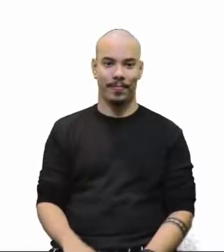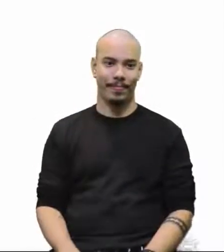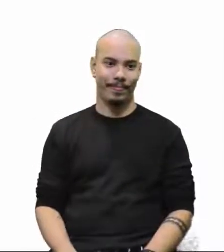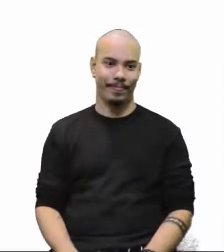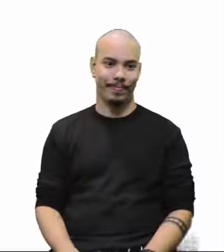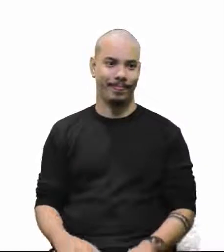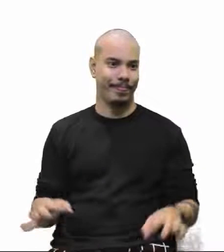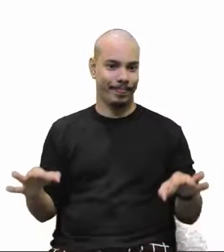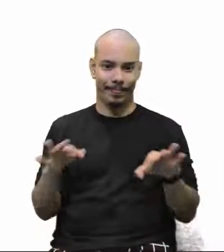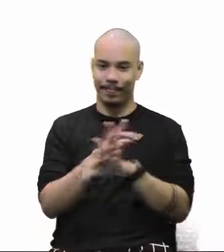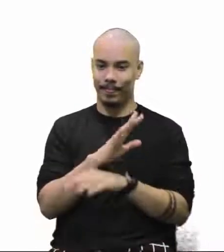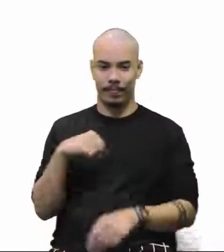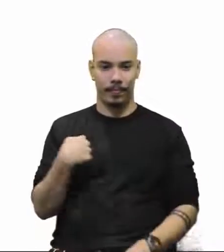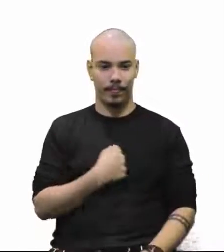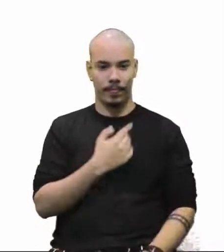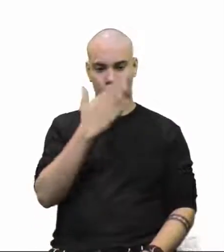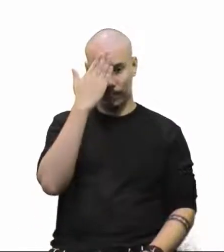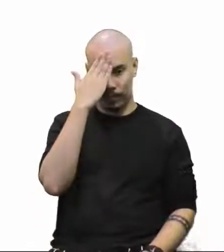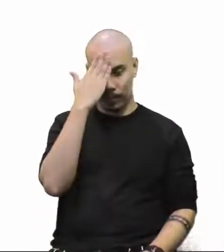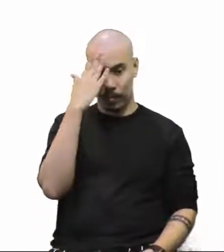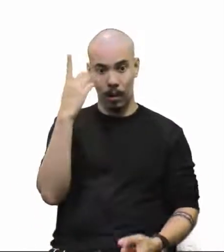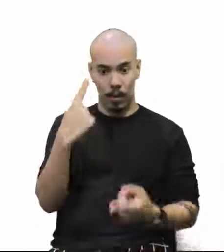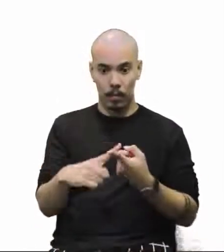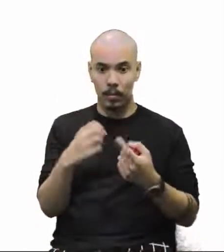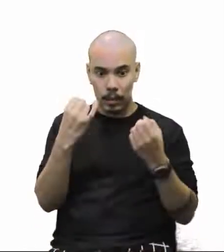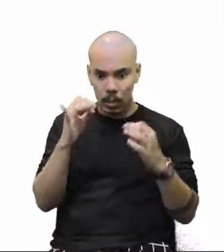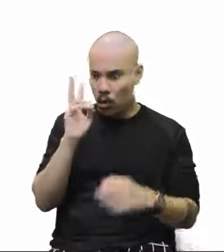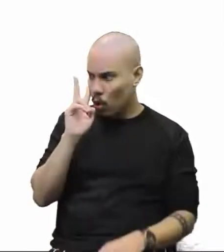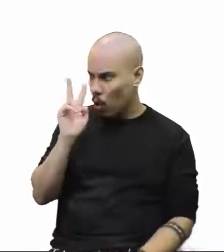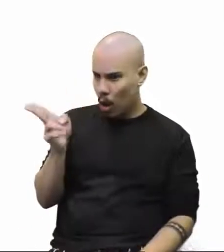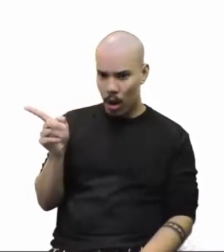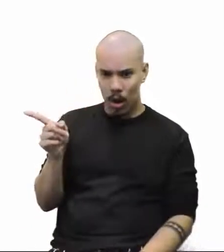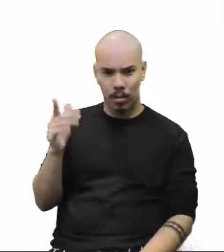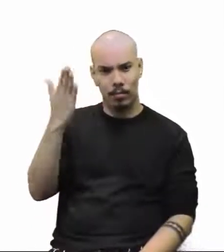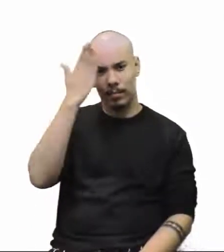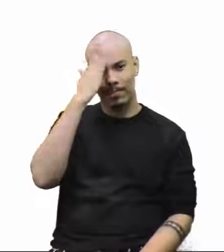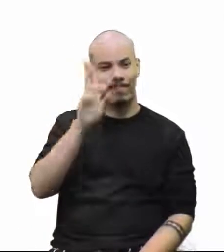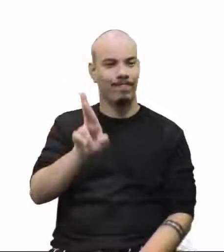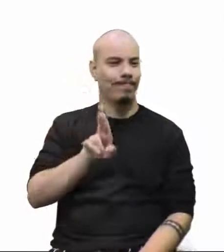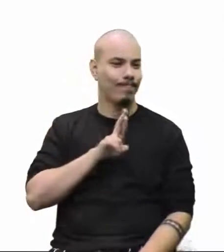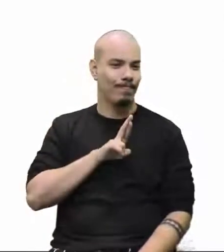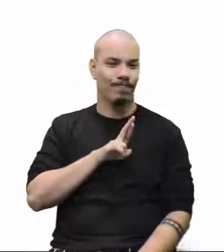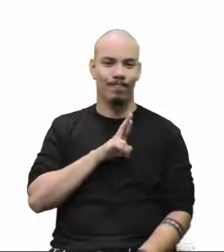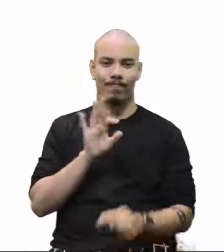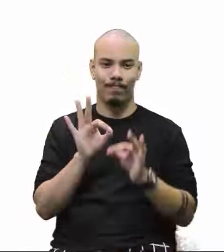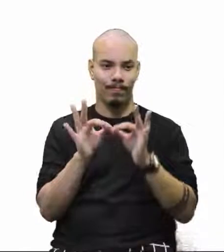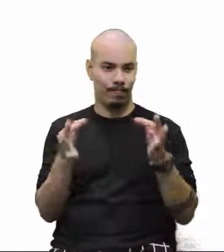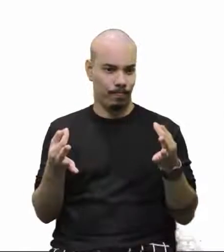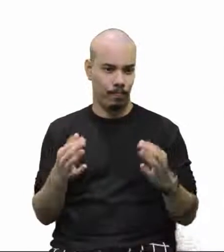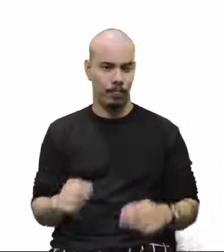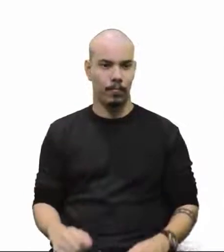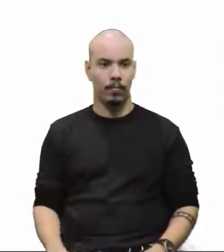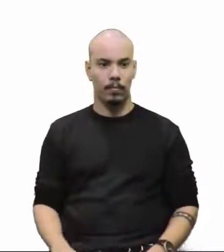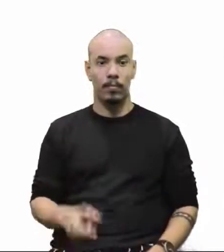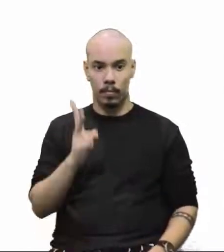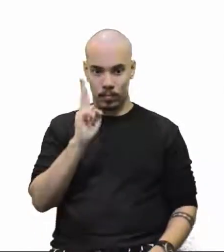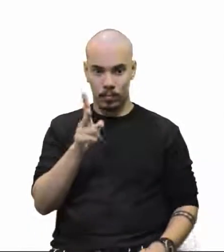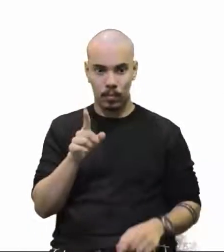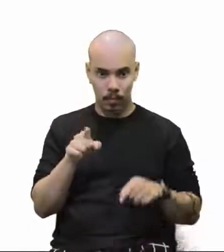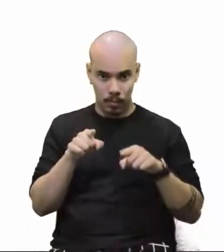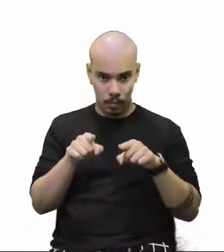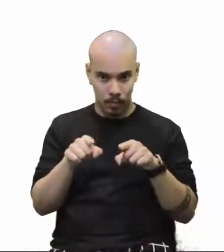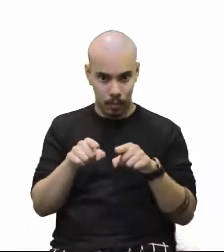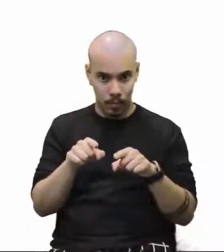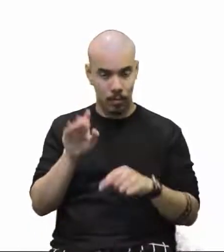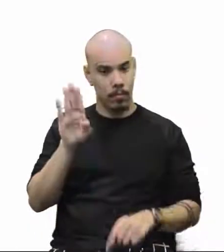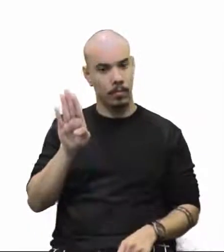aí. Então aqui não... Mesmo assim, só de olhar já saberia a resposta, com certeza. Mas vamos lá. Mesma direção, mesmo sentido de V,